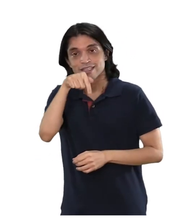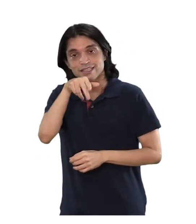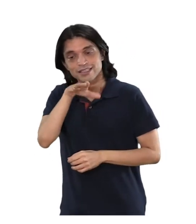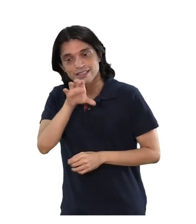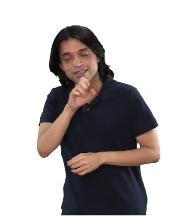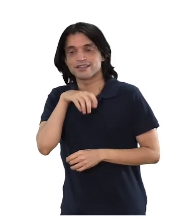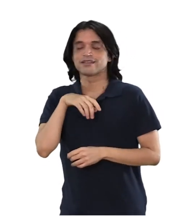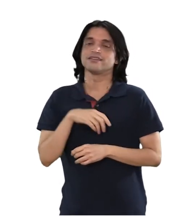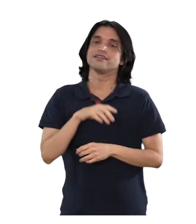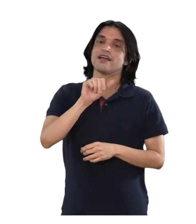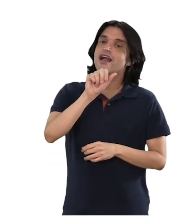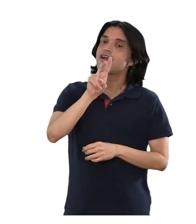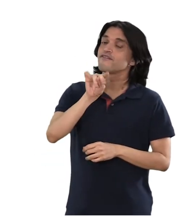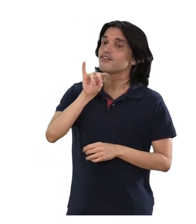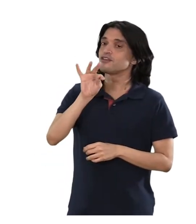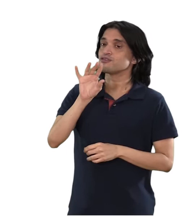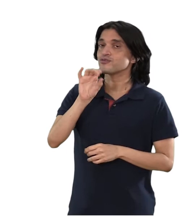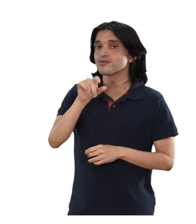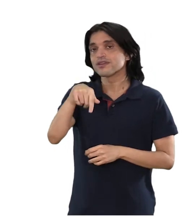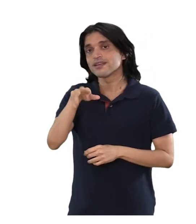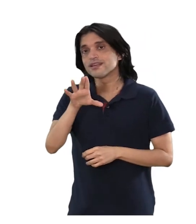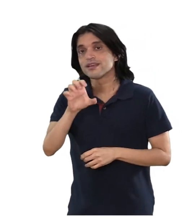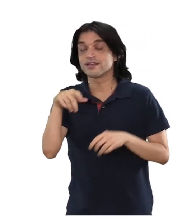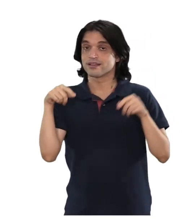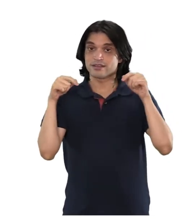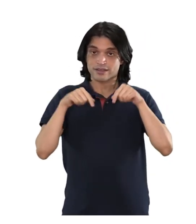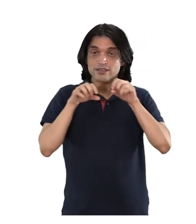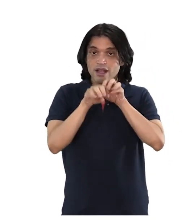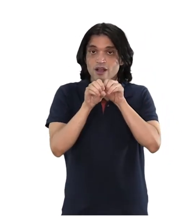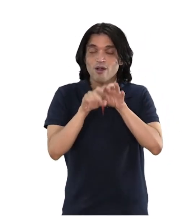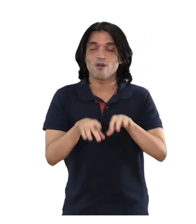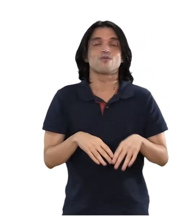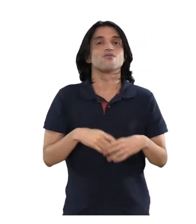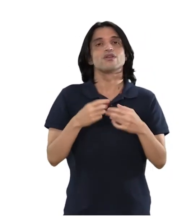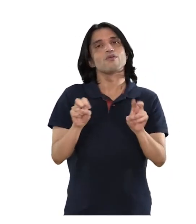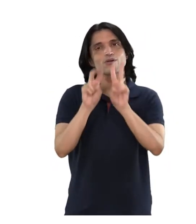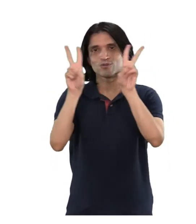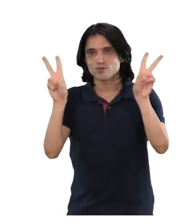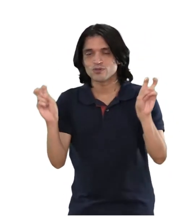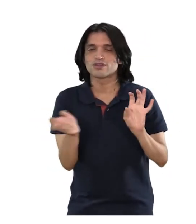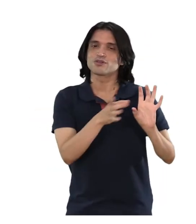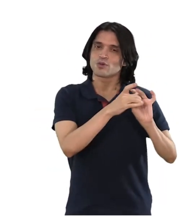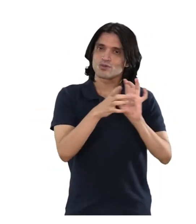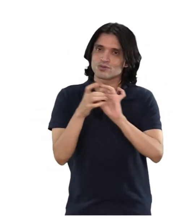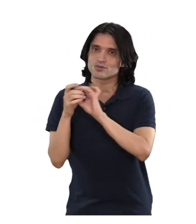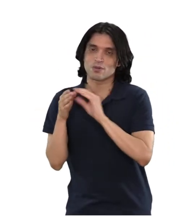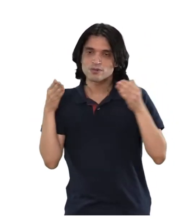mais sobre conjunções e destacaremos sua função como conectores de oração.